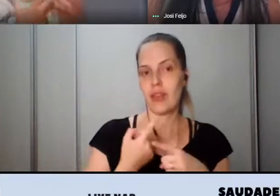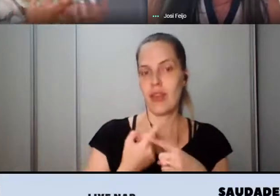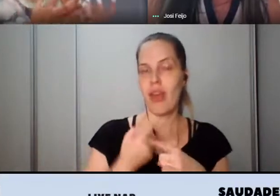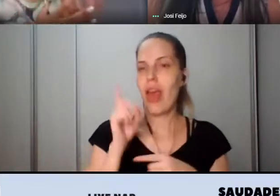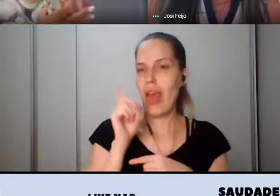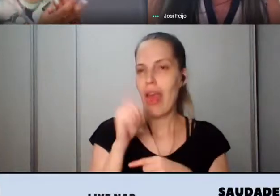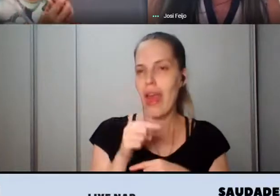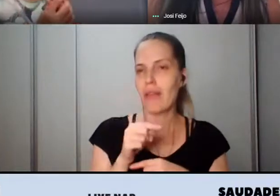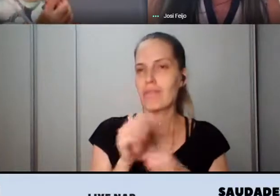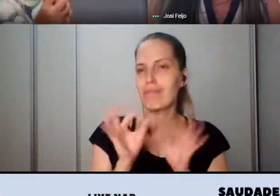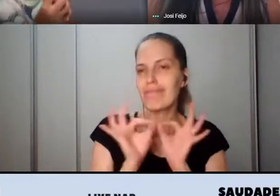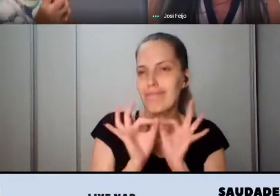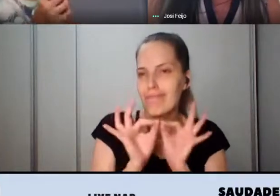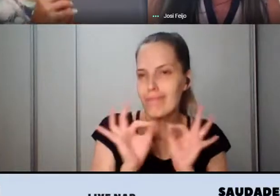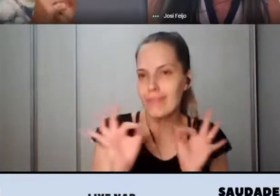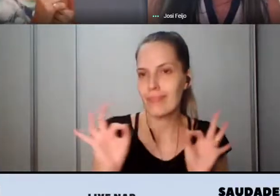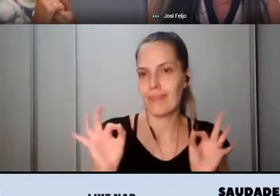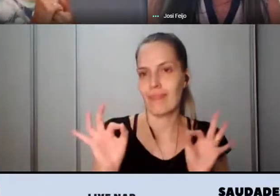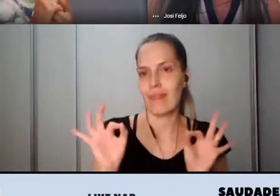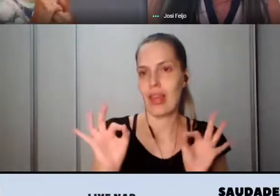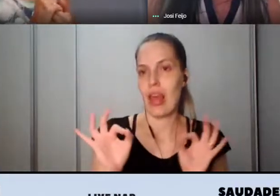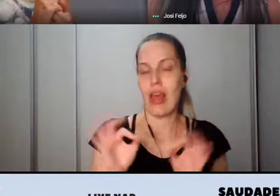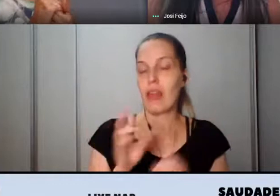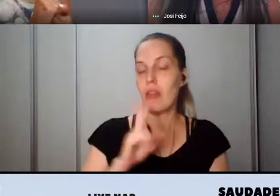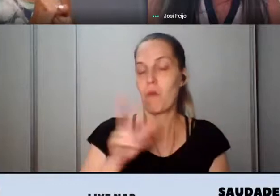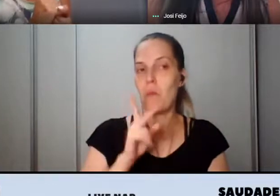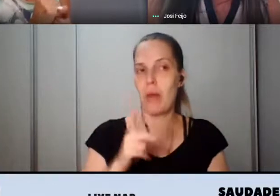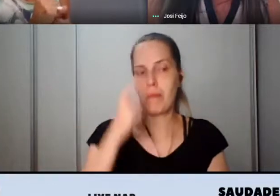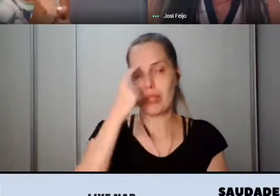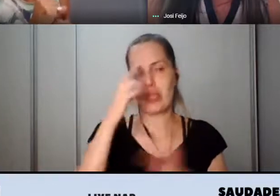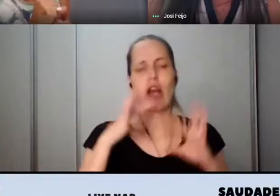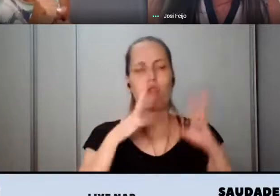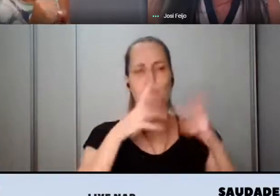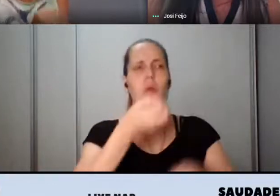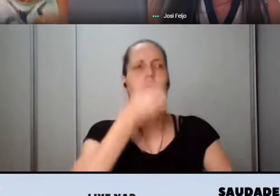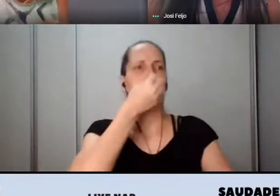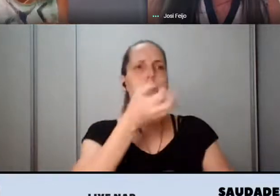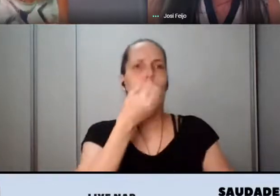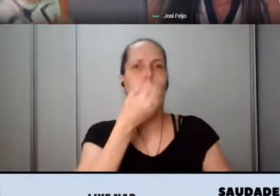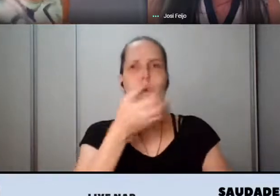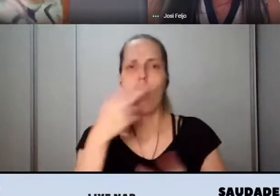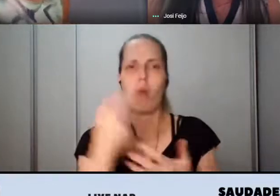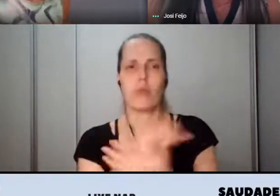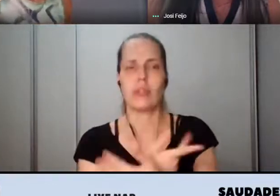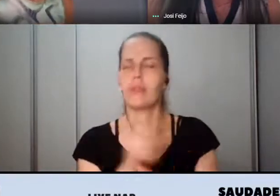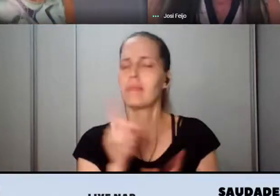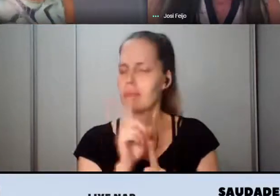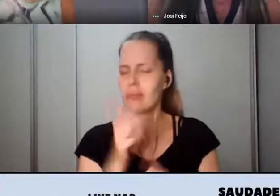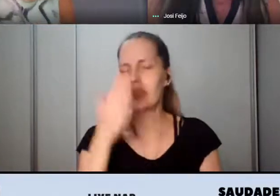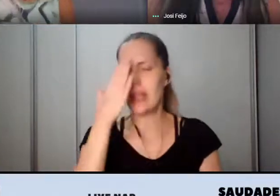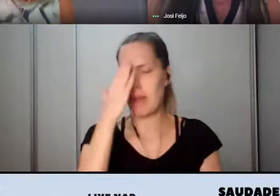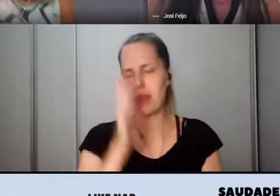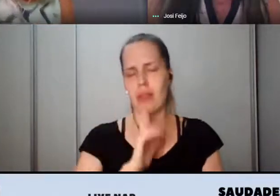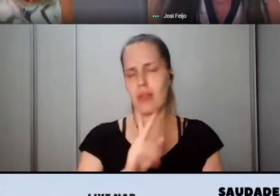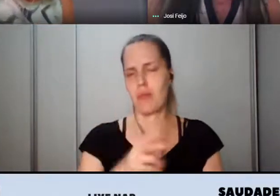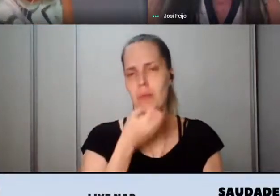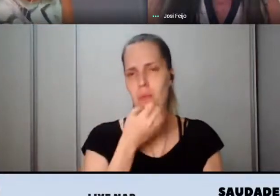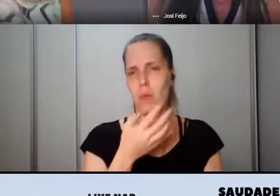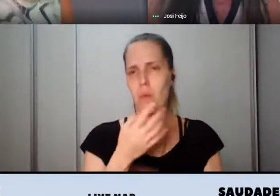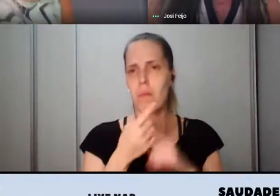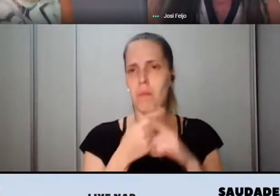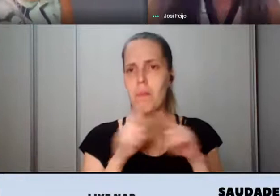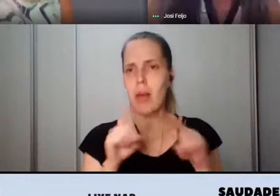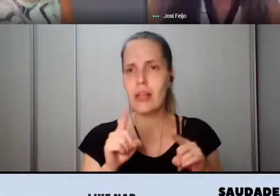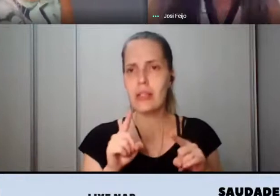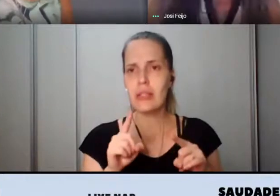acontecendo é bom, né, mas que passa por conseguir vislumbrar o que é possível diante de tudo que não é.